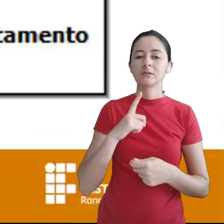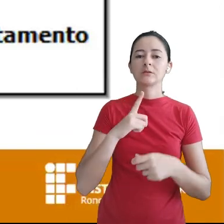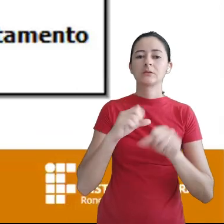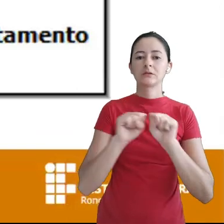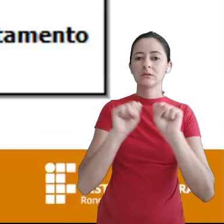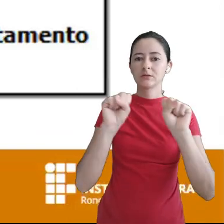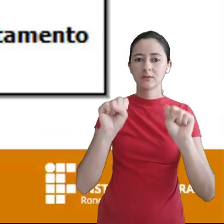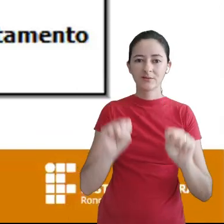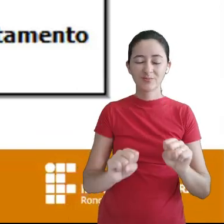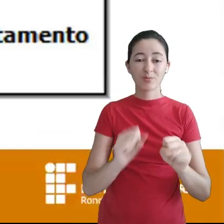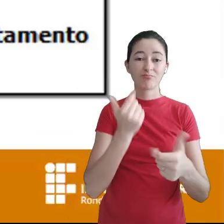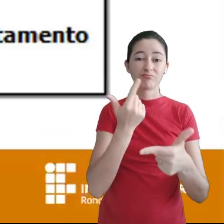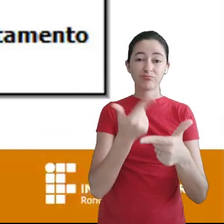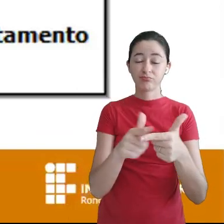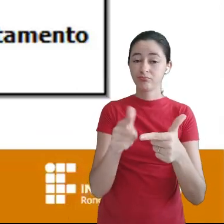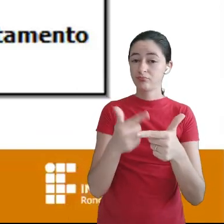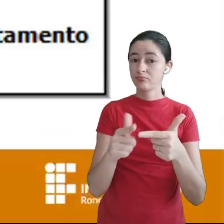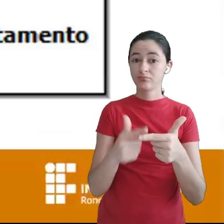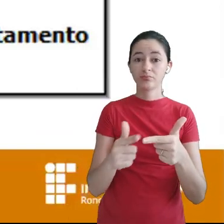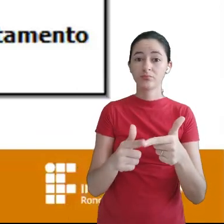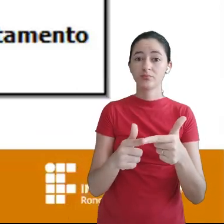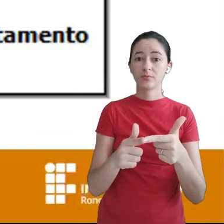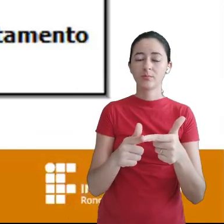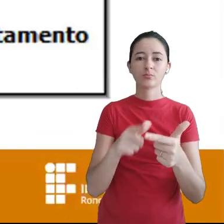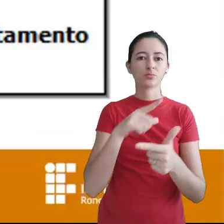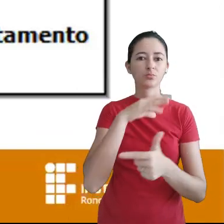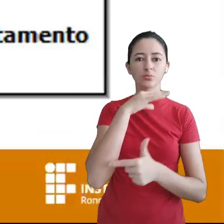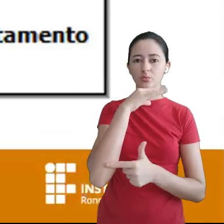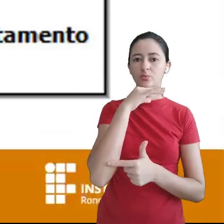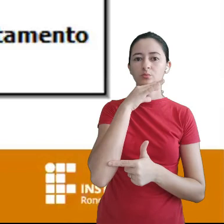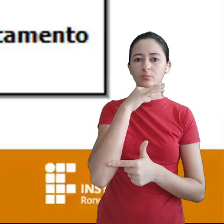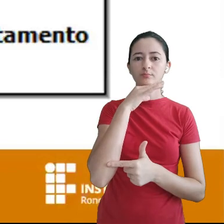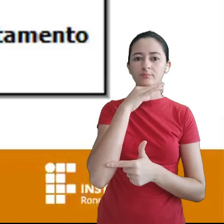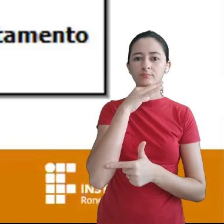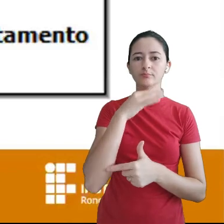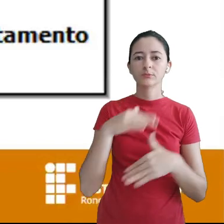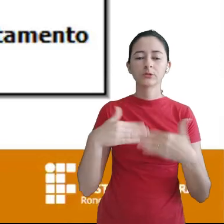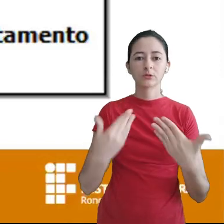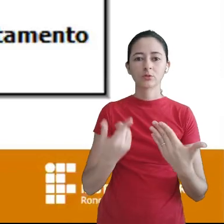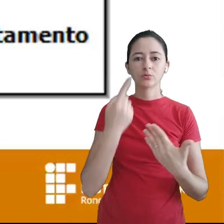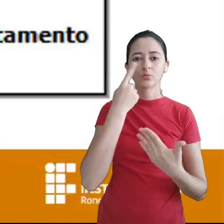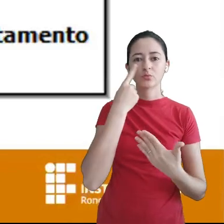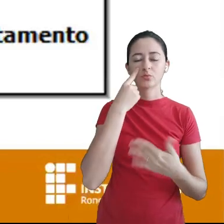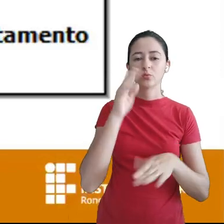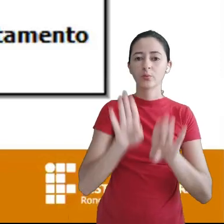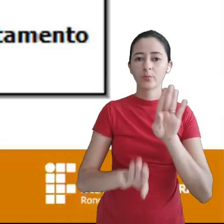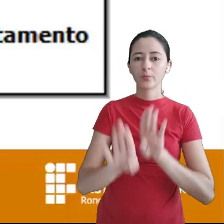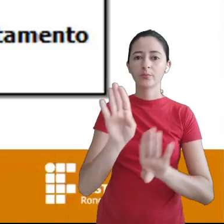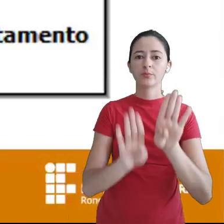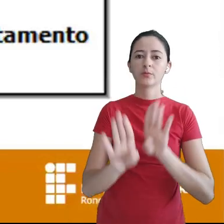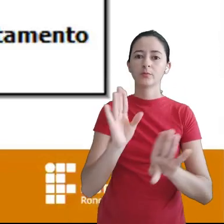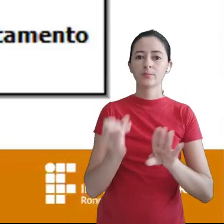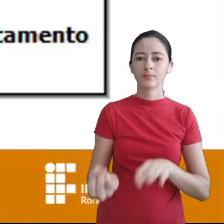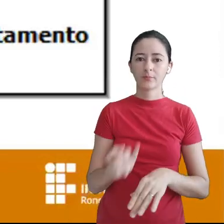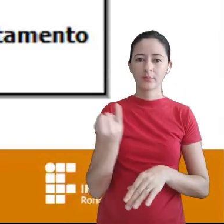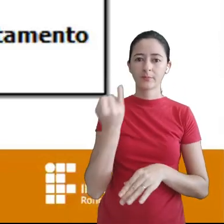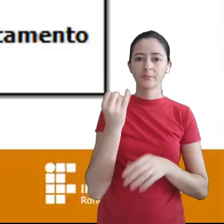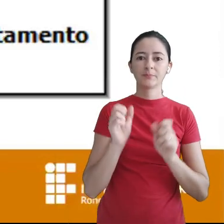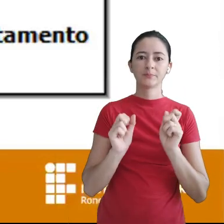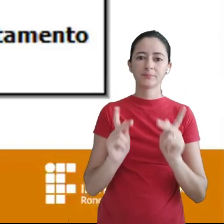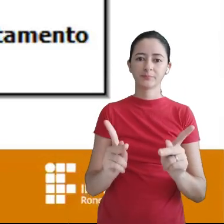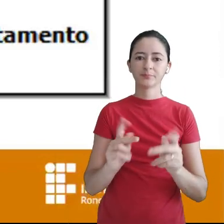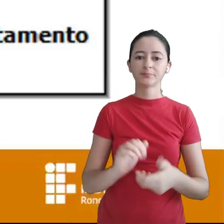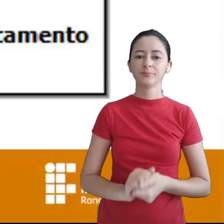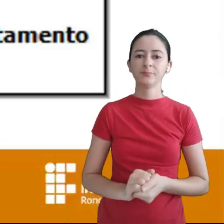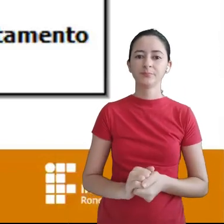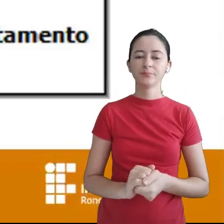máxima, deixa um sistema com sérios problemas, e isso é muito ruim. Então, está aí essa observação que